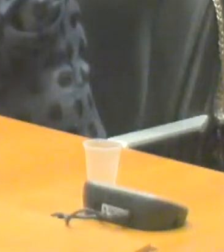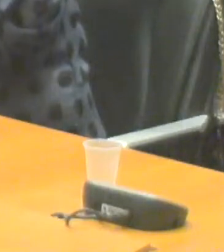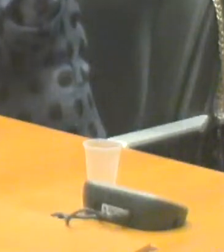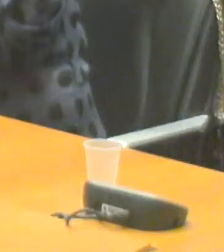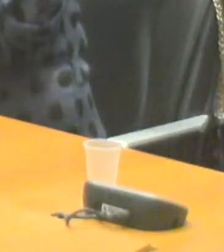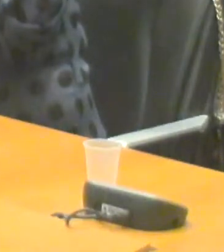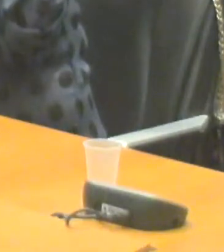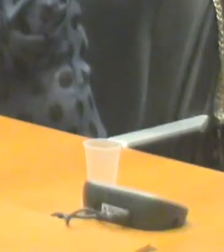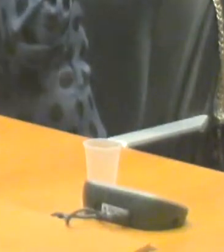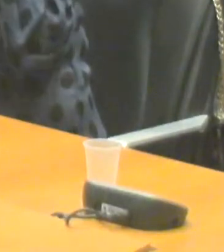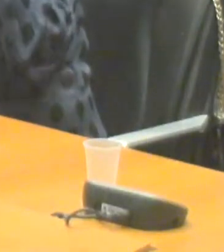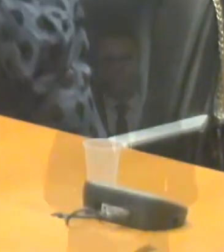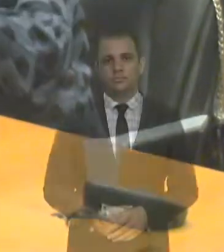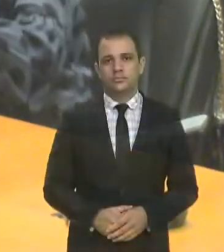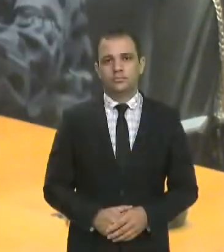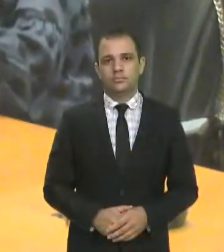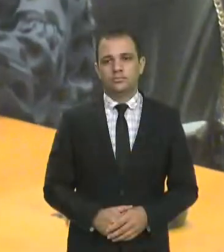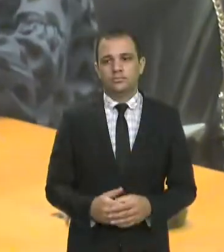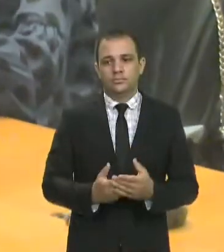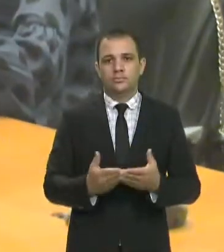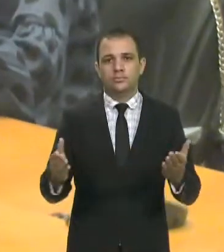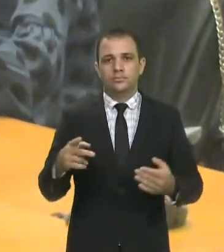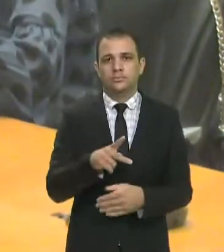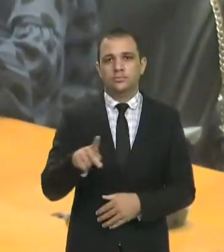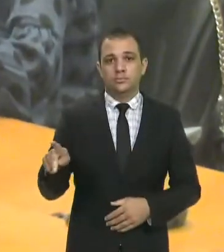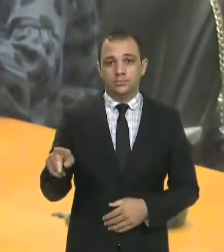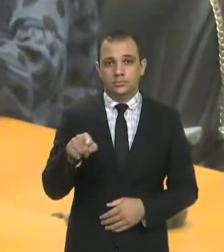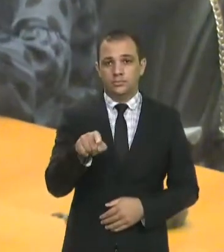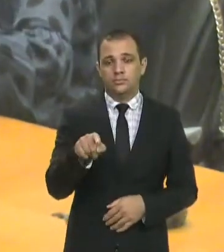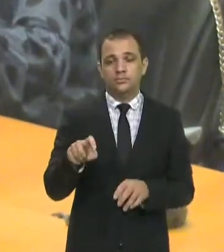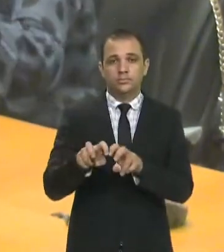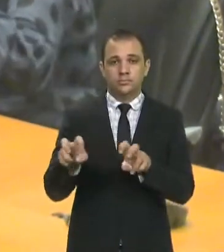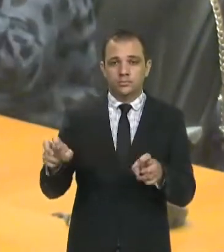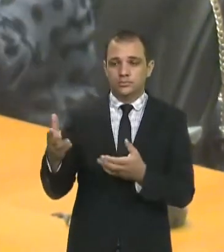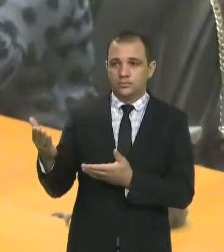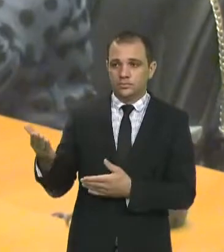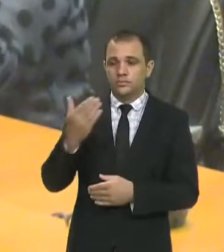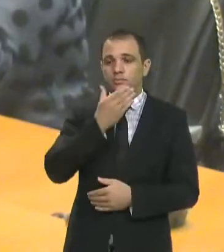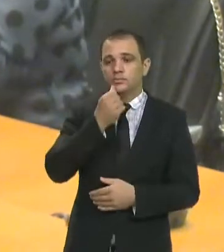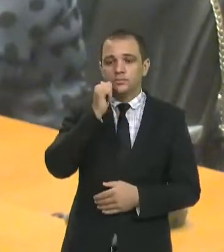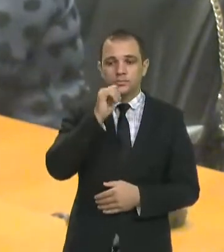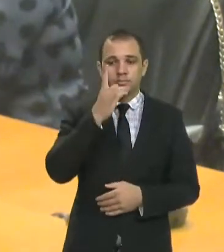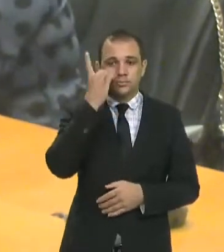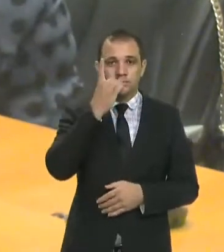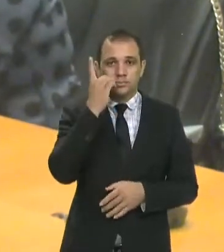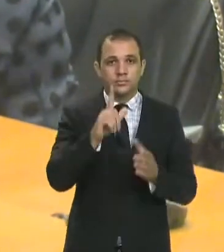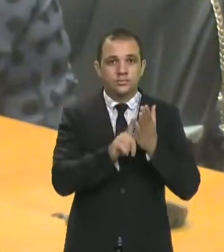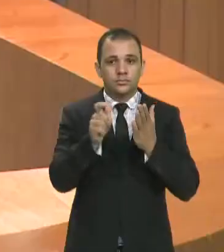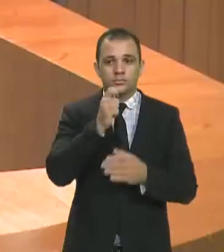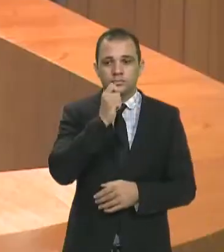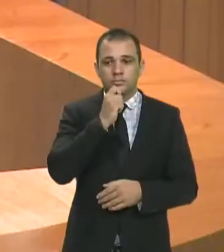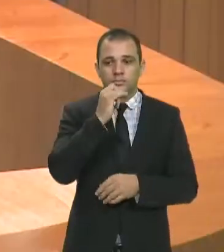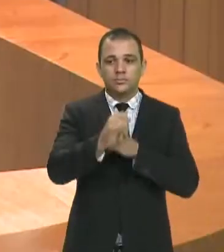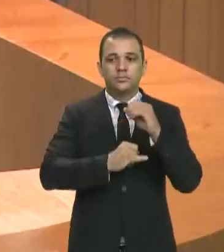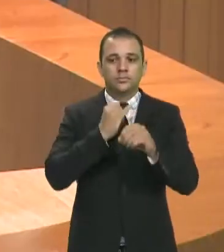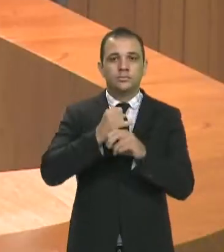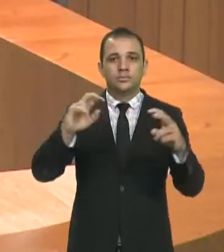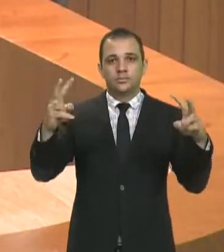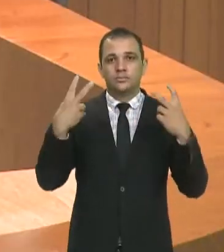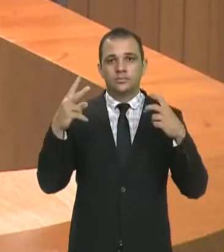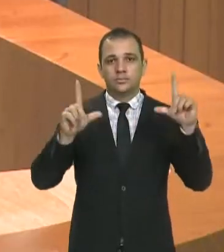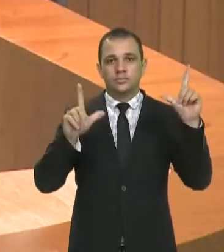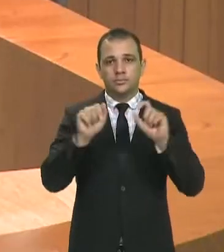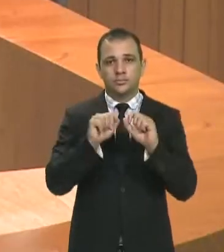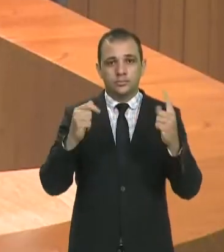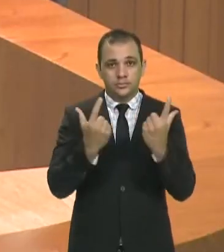Senhor presidente, demais membros da mesa, senhoras e senhores deputados, imprensa, internautas, telespectadores, acompanhem por meio da TV Assembleia